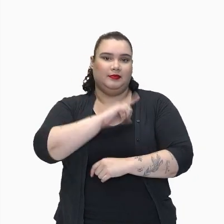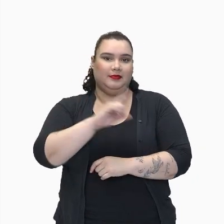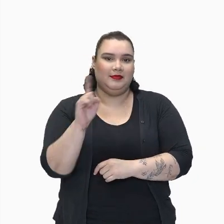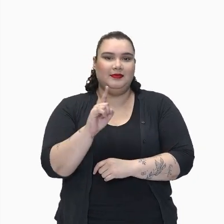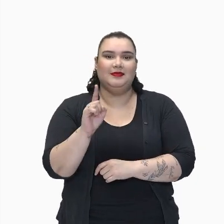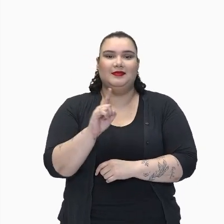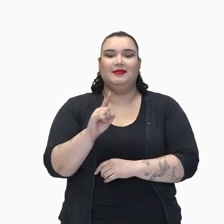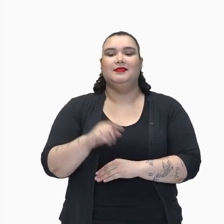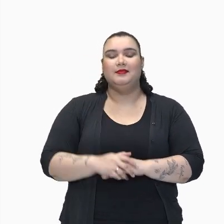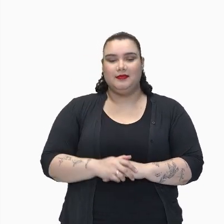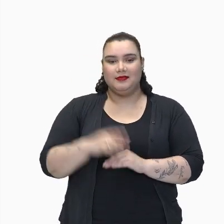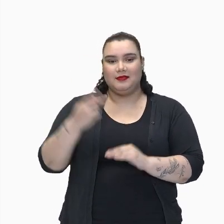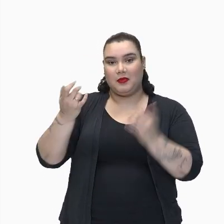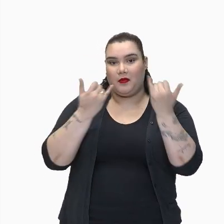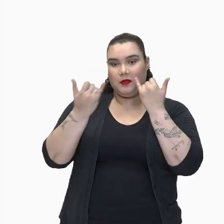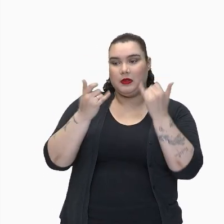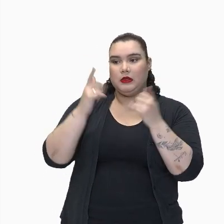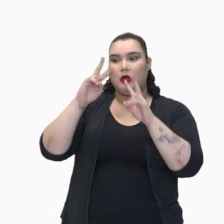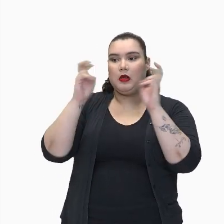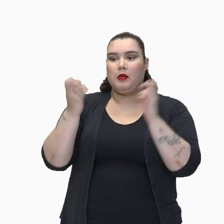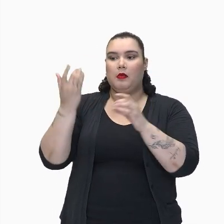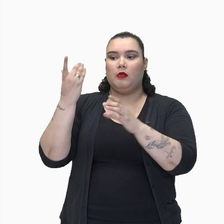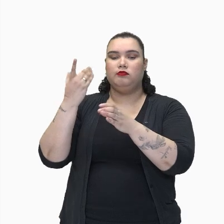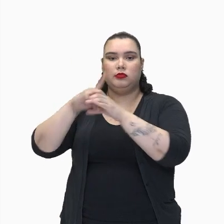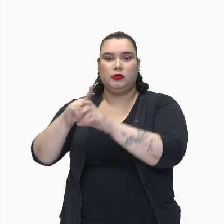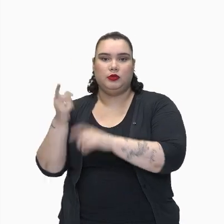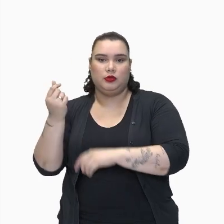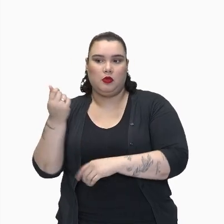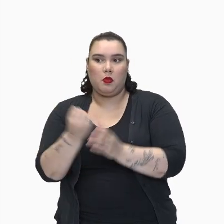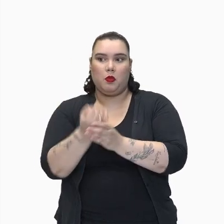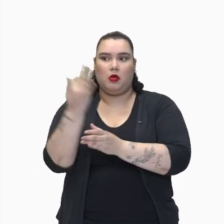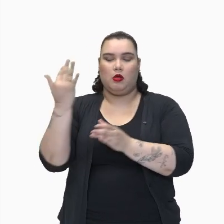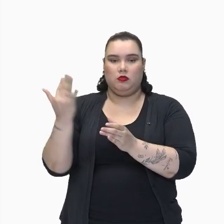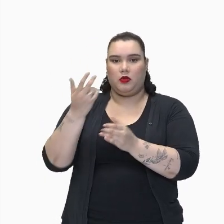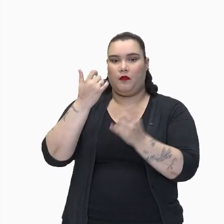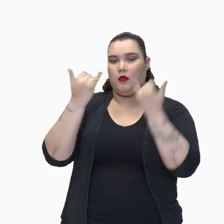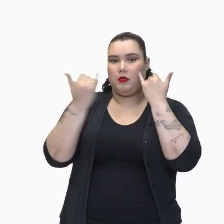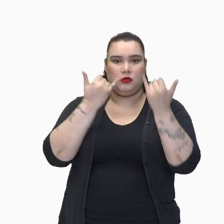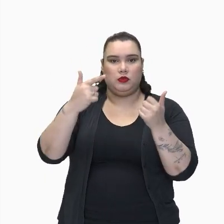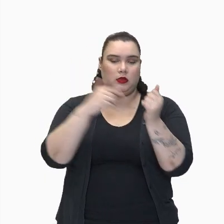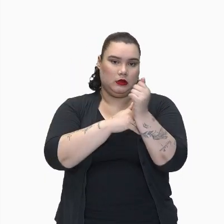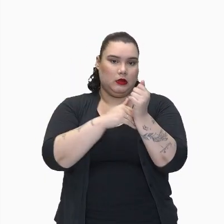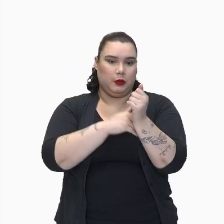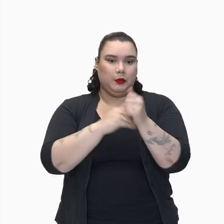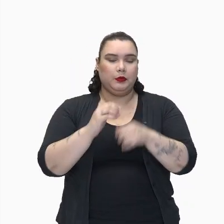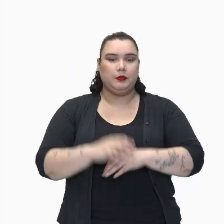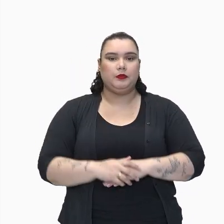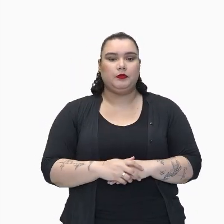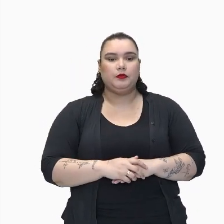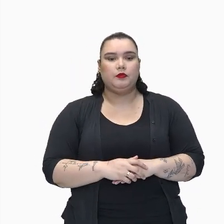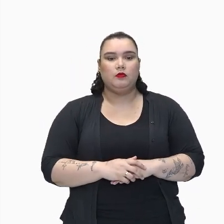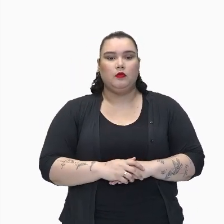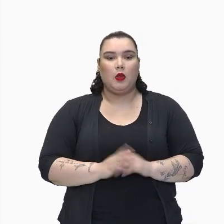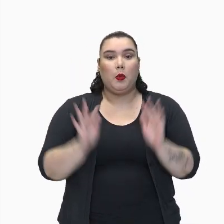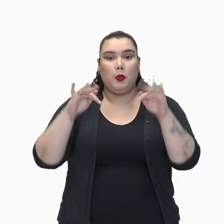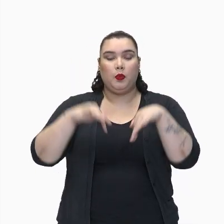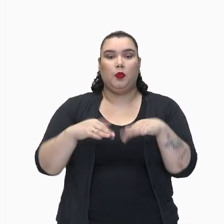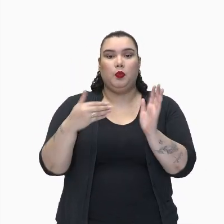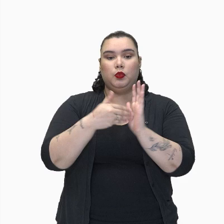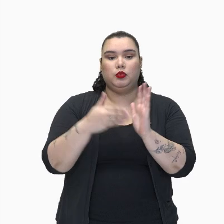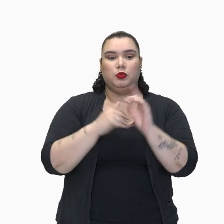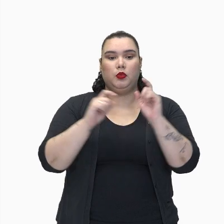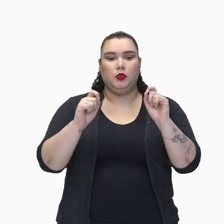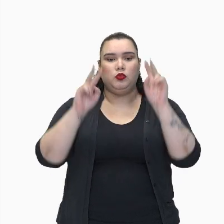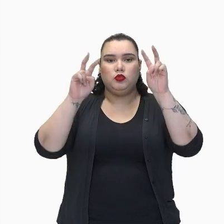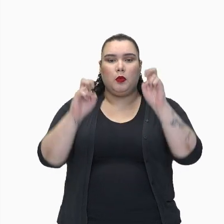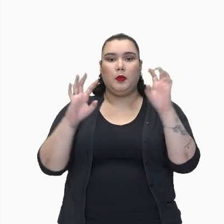alguma informação sobre quem depositou e a quantia de dinheiro que foi depositada. E aí, vamos encerrar falando sobre o